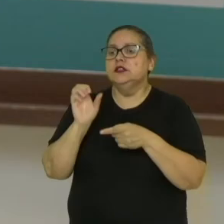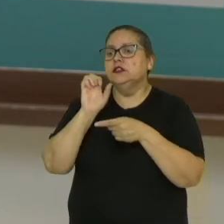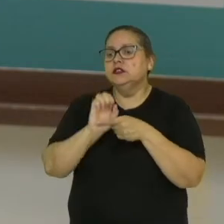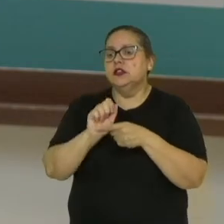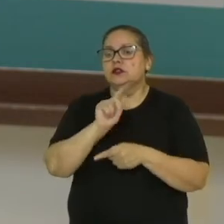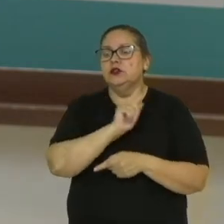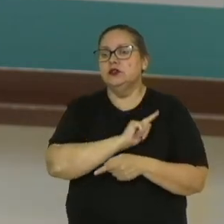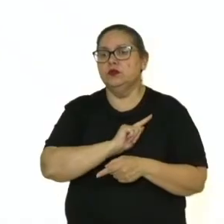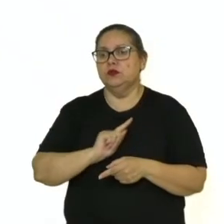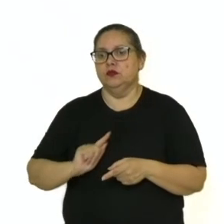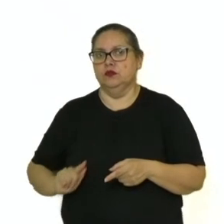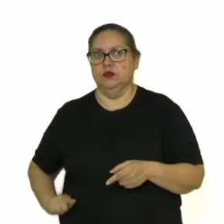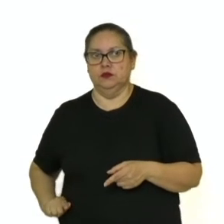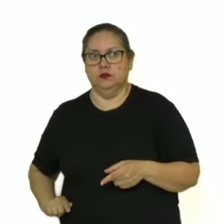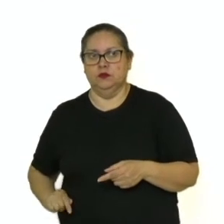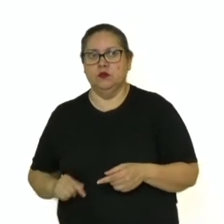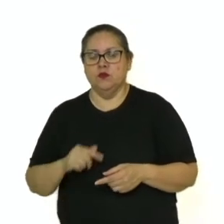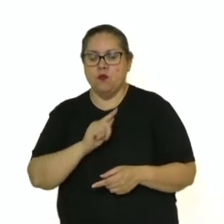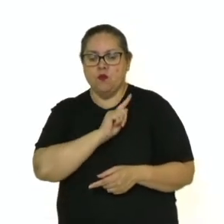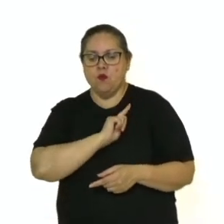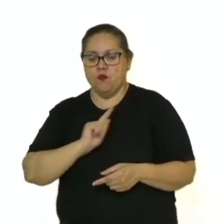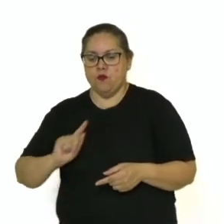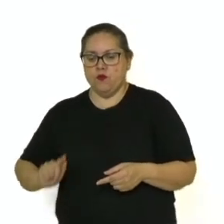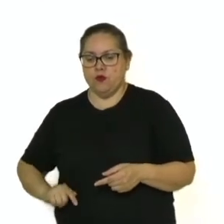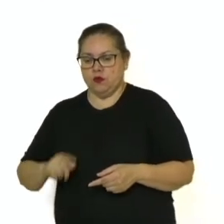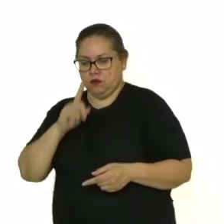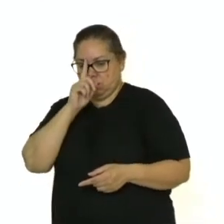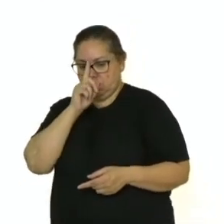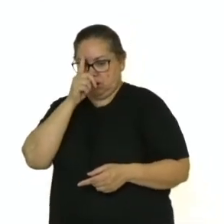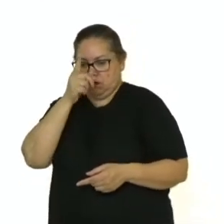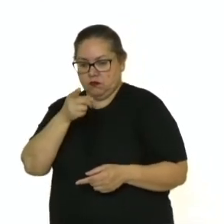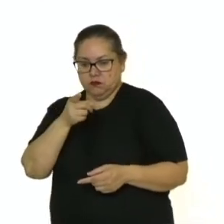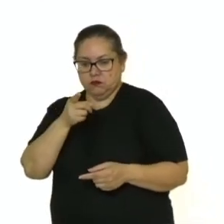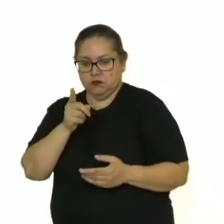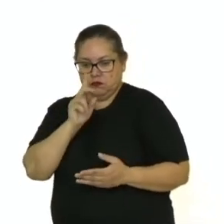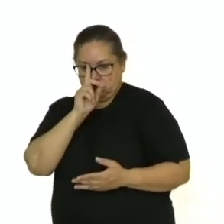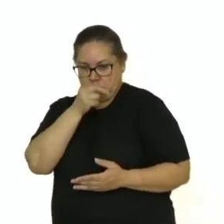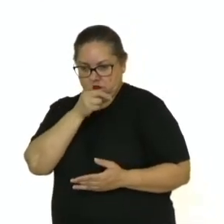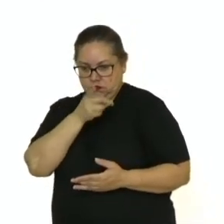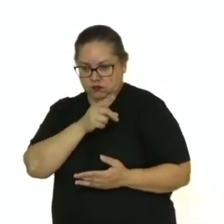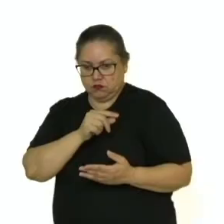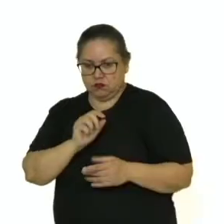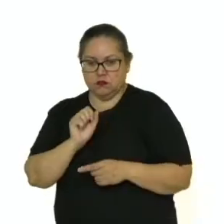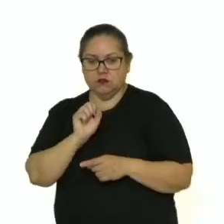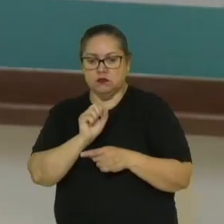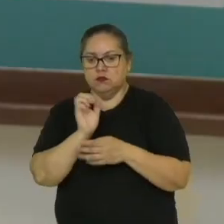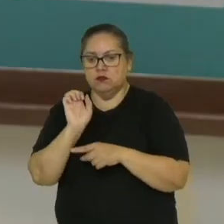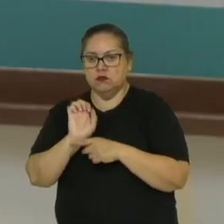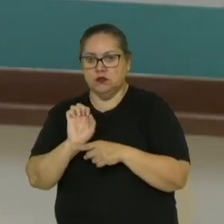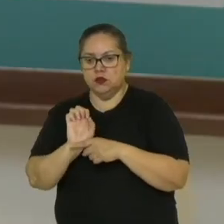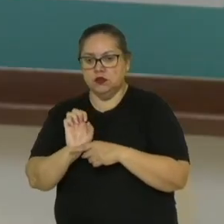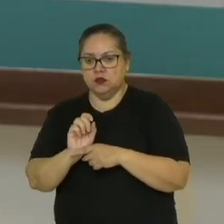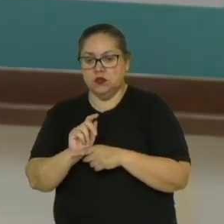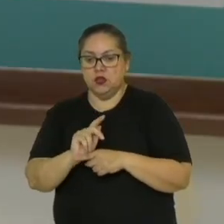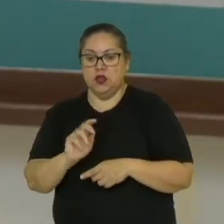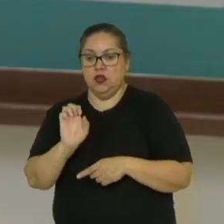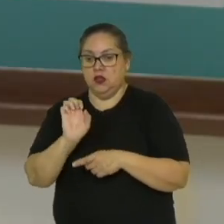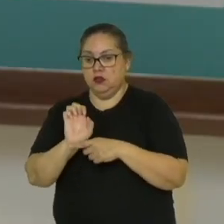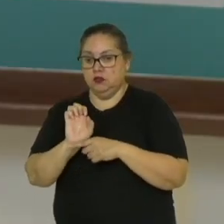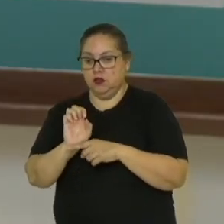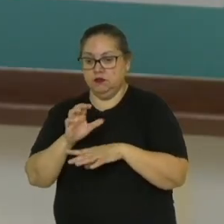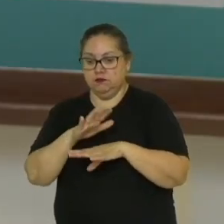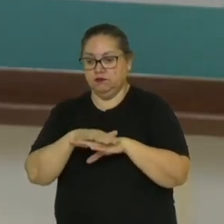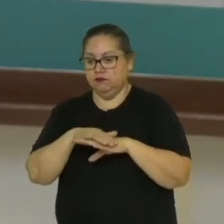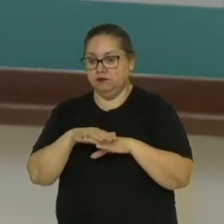Estado e governo. Governo é a autoridade que comanda a administração do Estado. Então, o Estado é essa mão